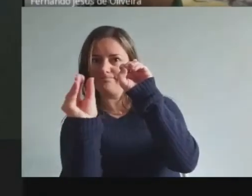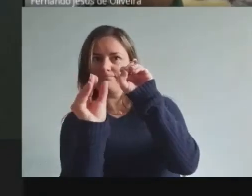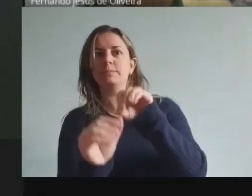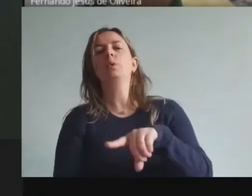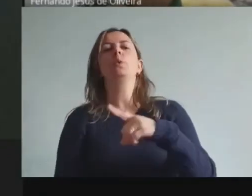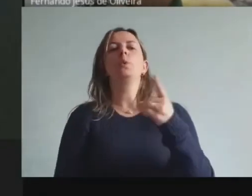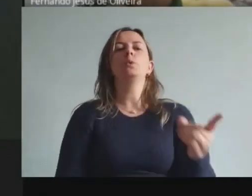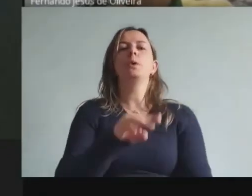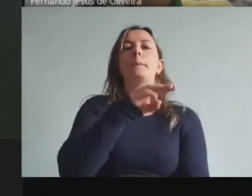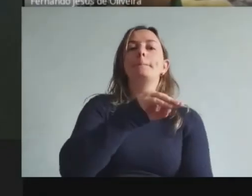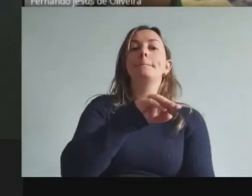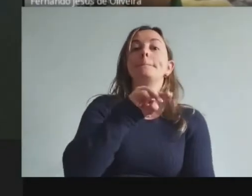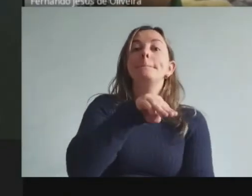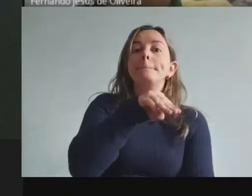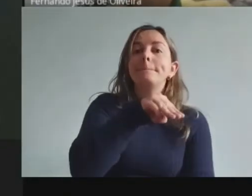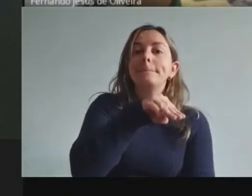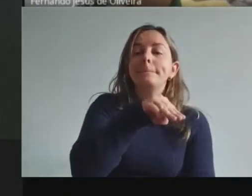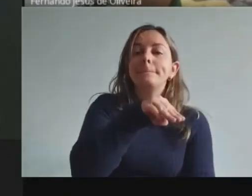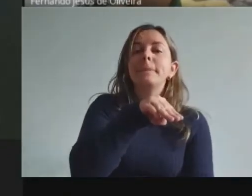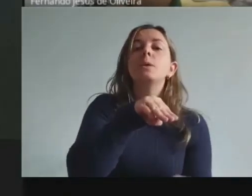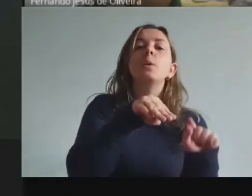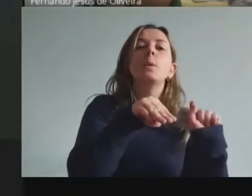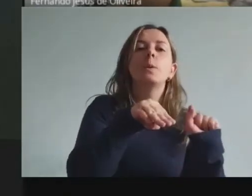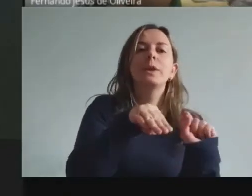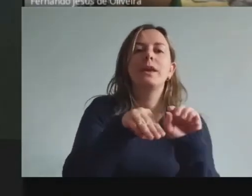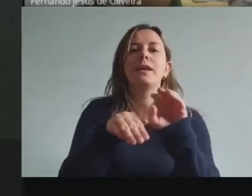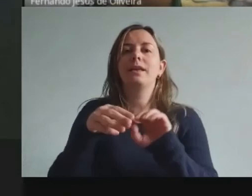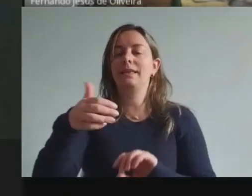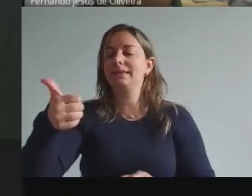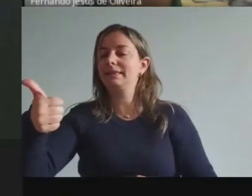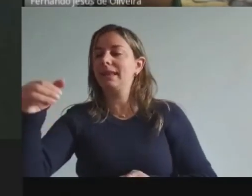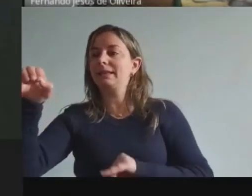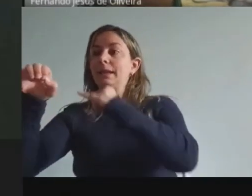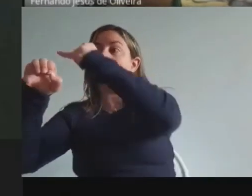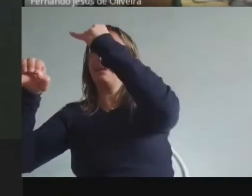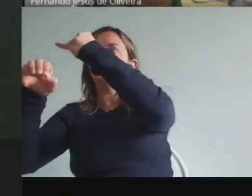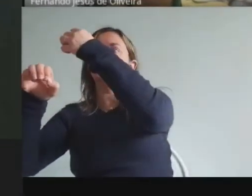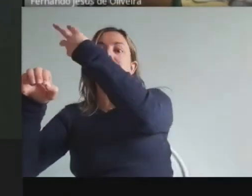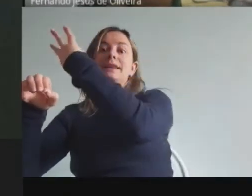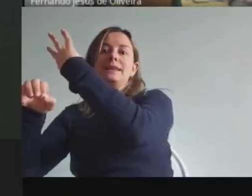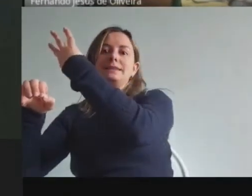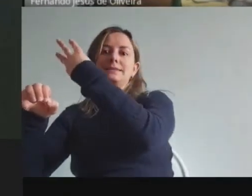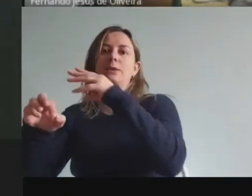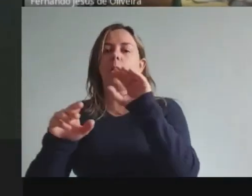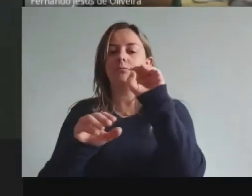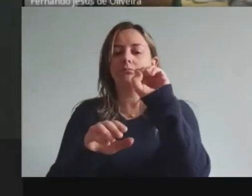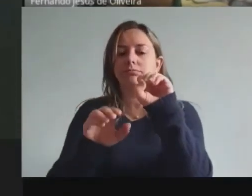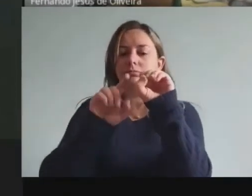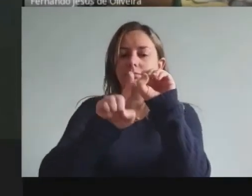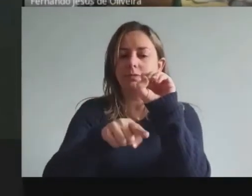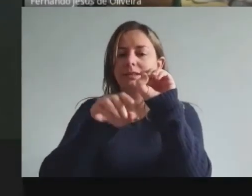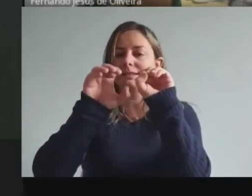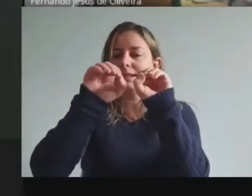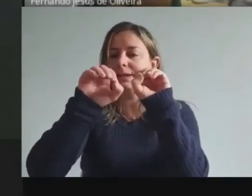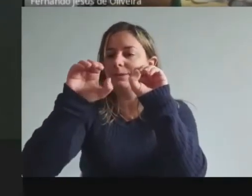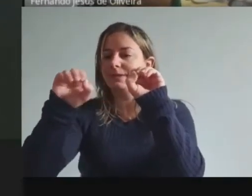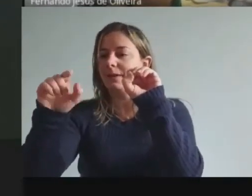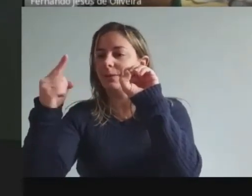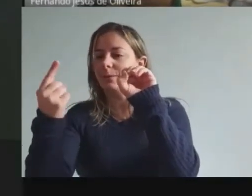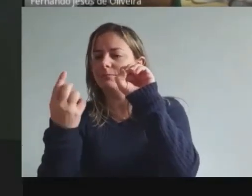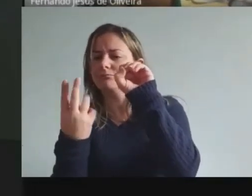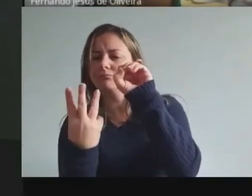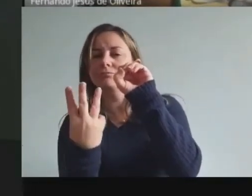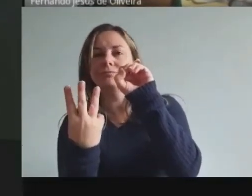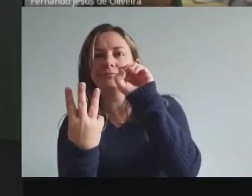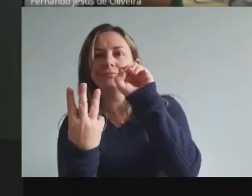É um milésimo, tem tudo a ver com o nome, né? 10 a menos 3. Então, esses 3 vocês já conhecem bem,